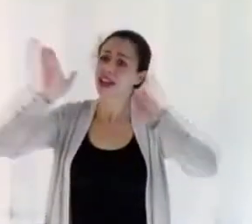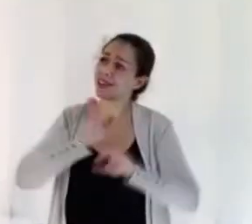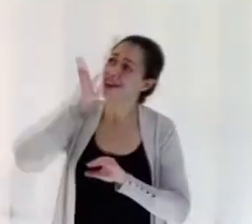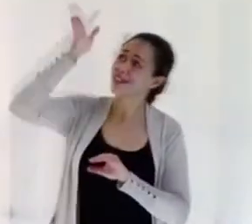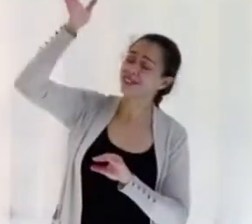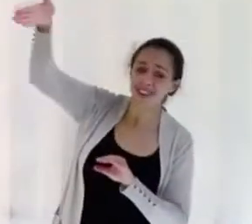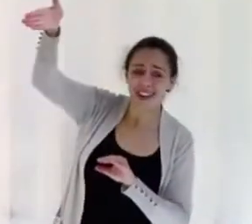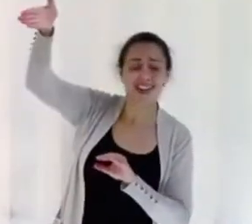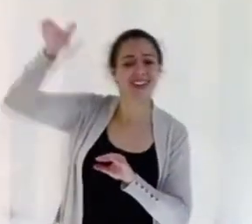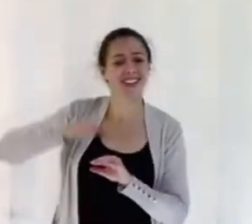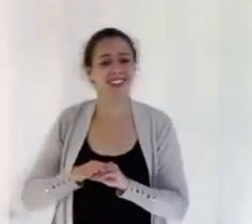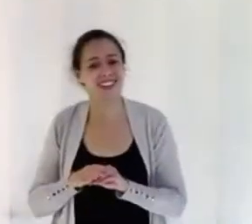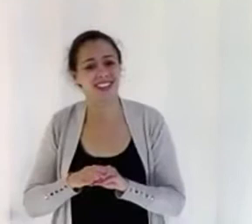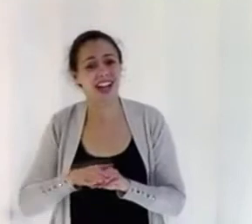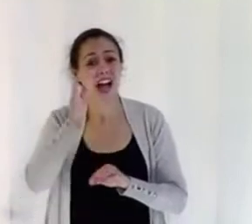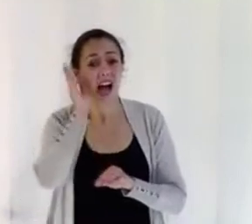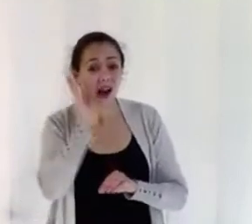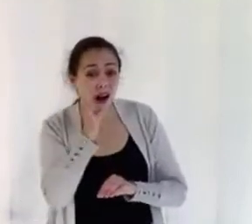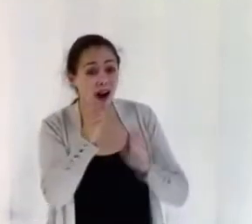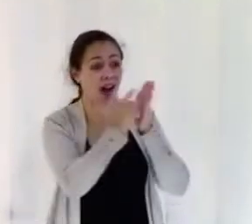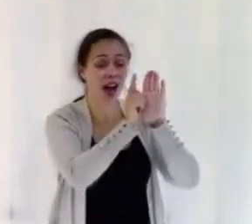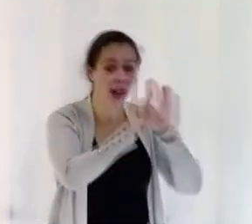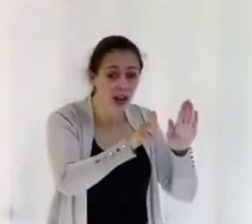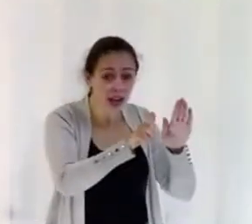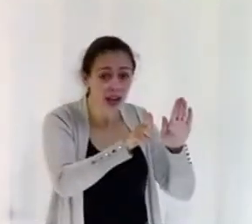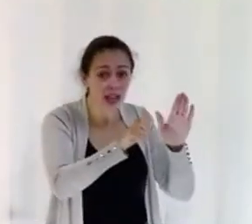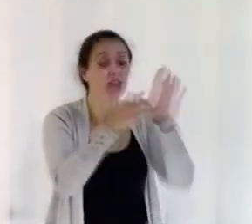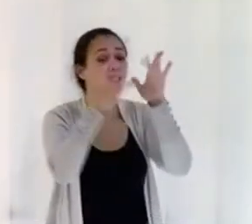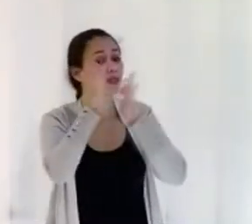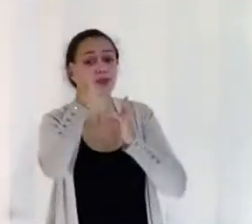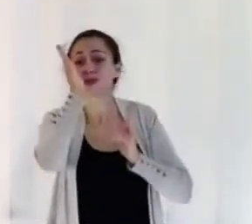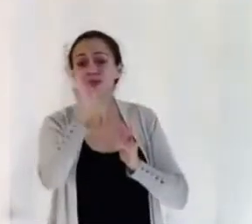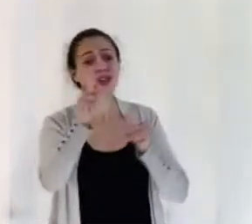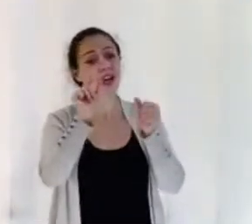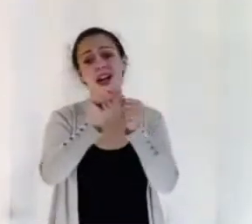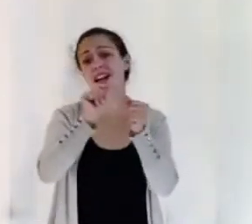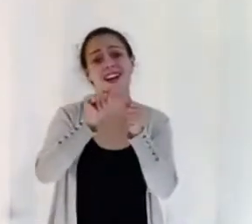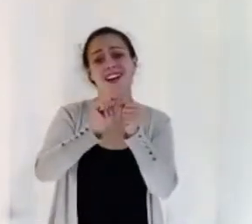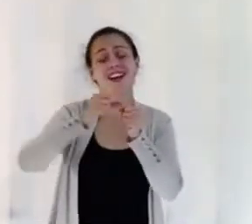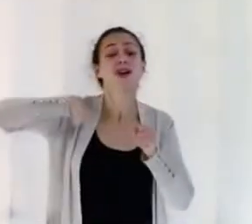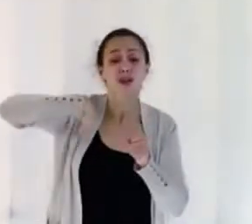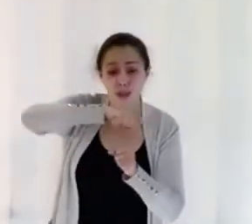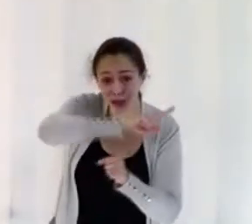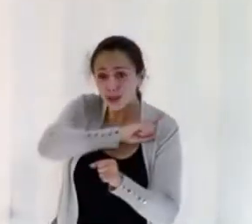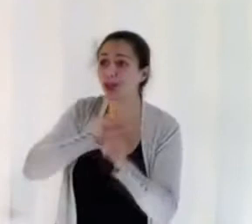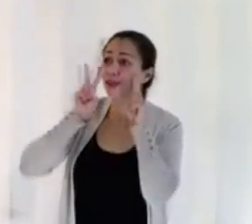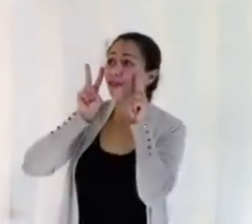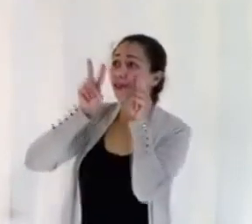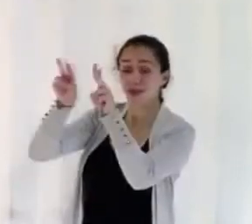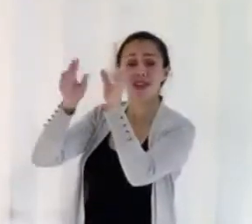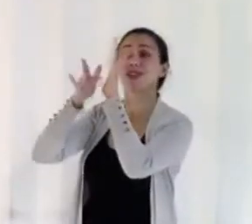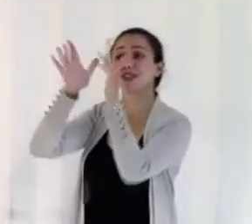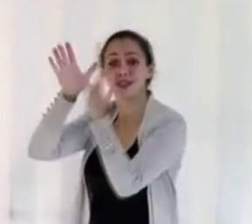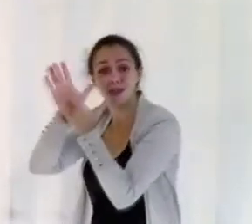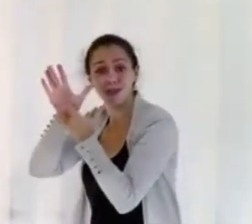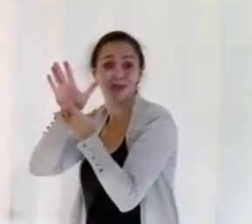que Cristo fala ao nosso coração. E sabe por que isso é importante, meu querido irmão? Porque muitas